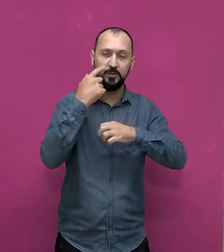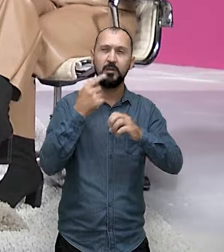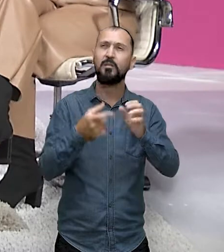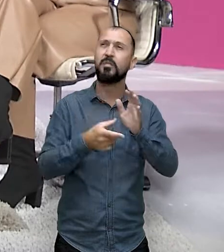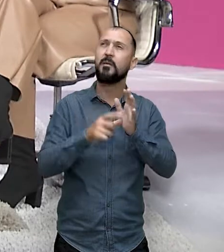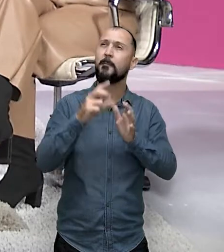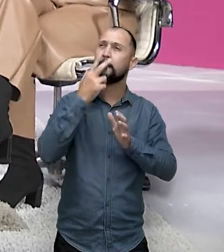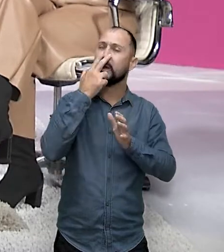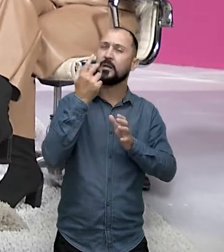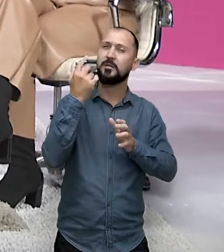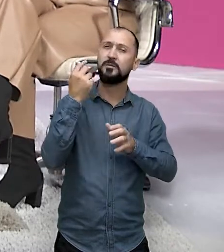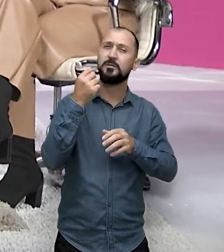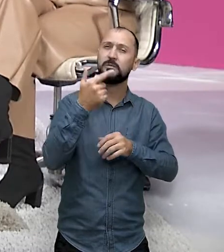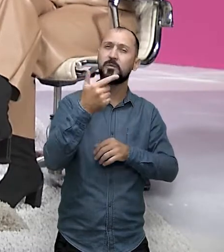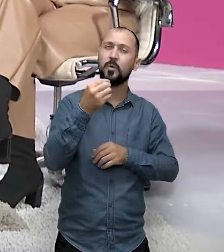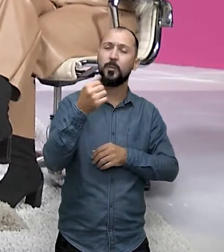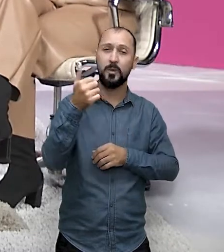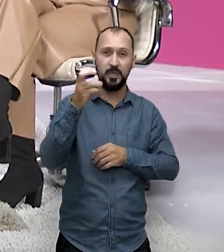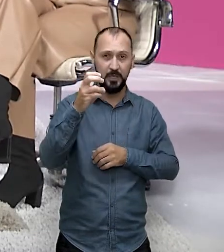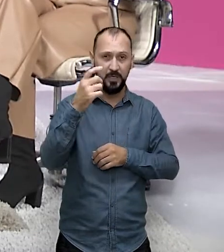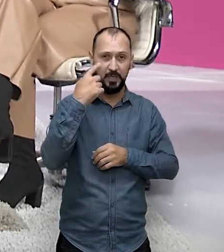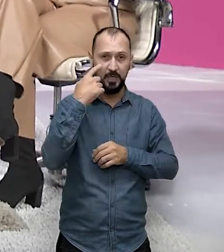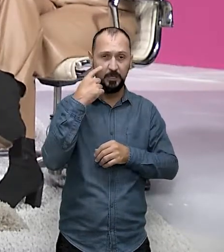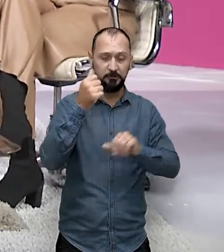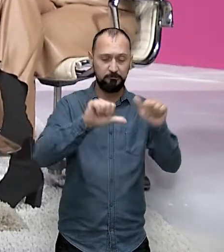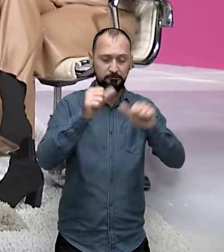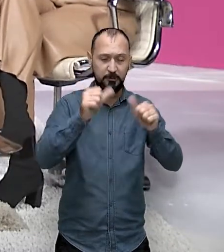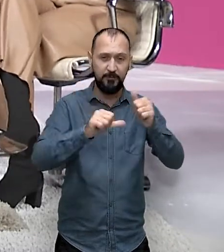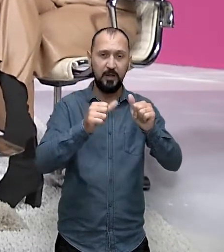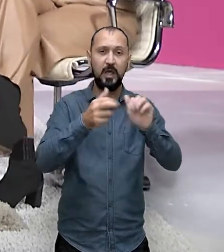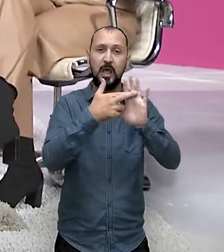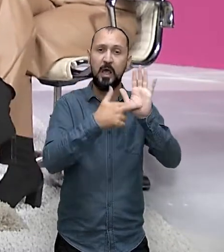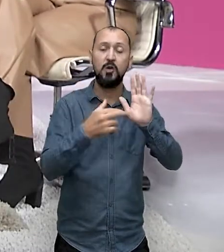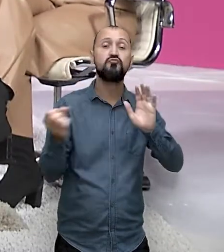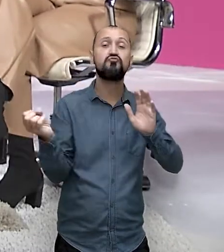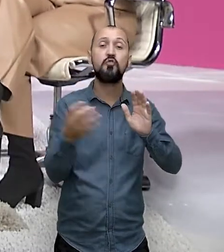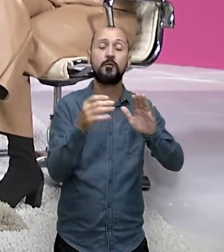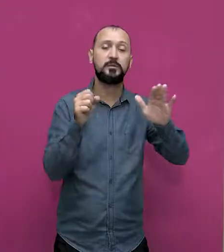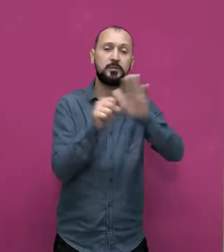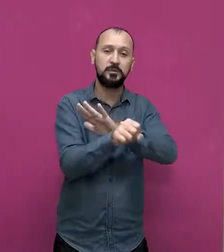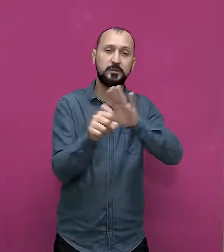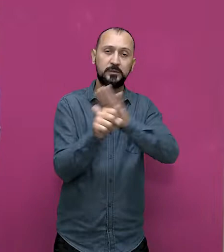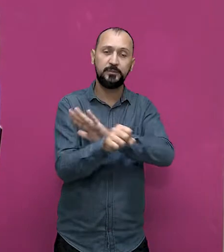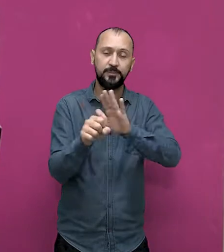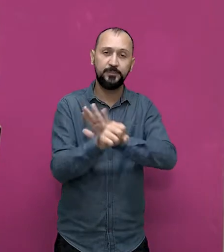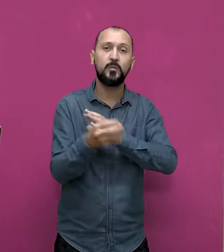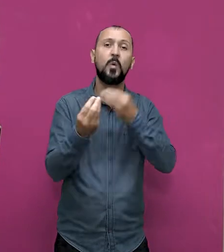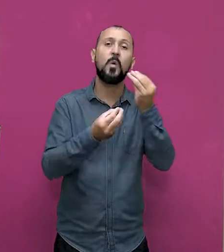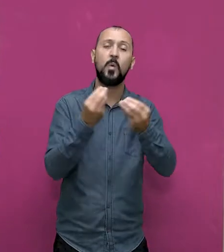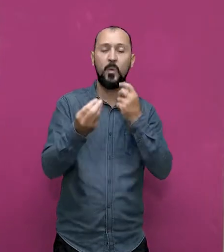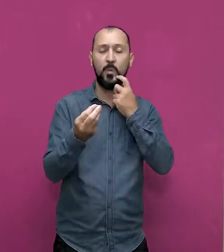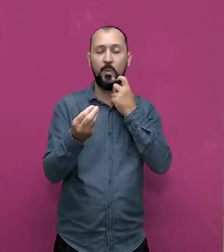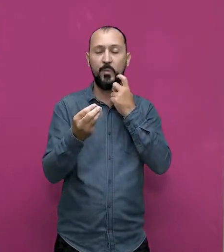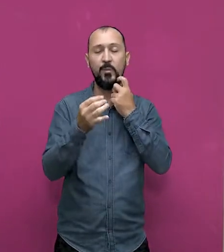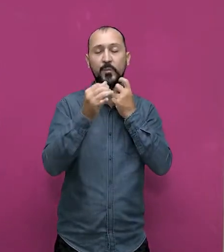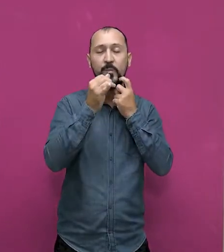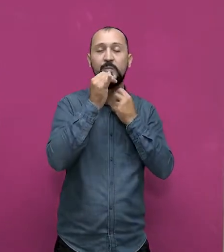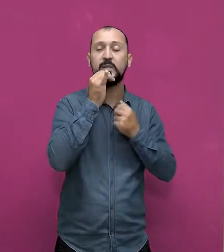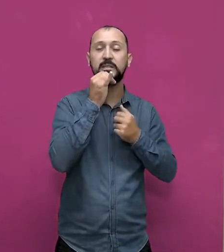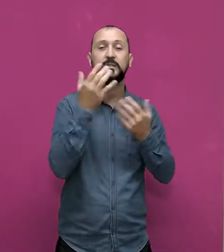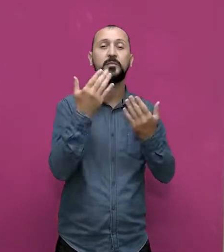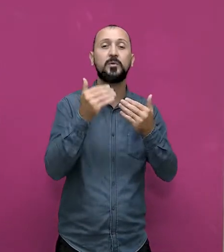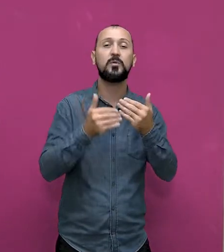inclusive teve uma revisão, se eu não me engano, em 2015, sim, onde coloca as novas regras, como funciona,